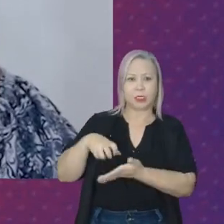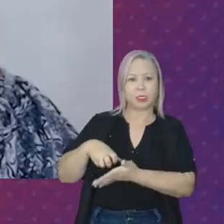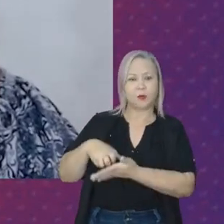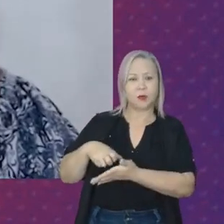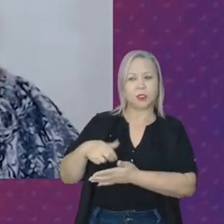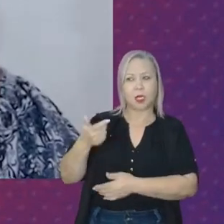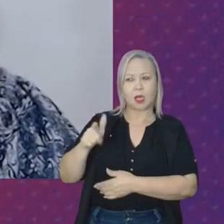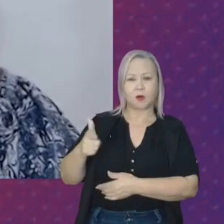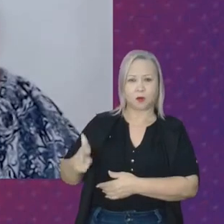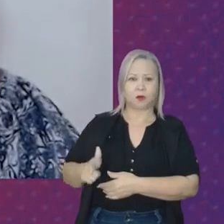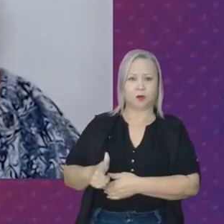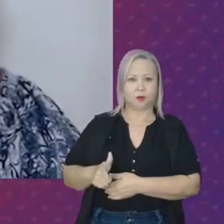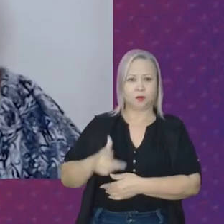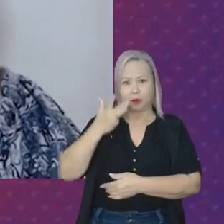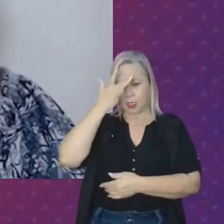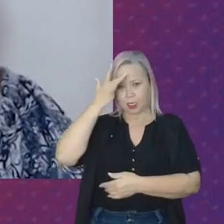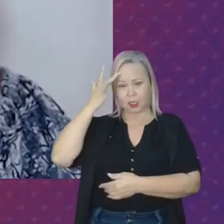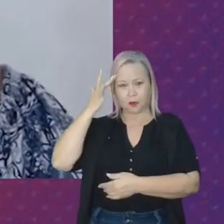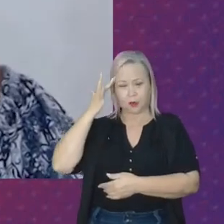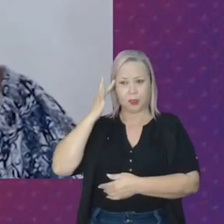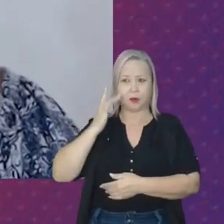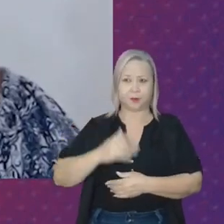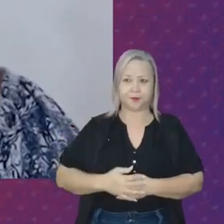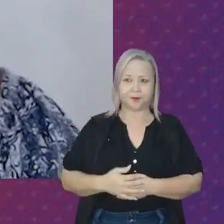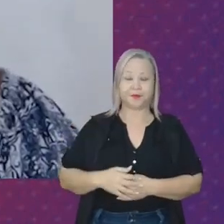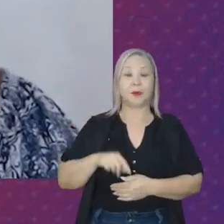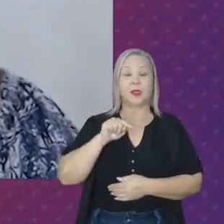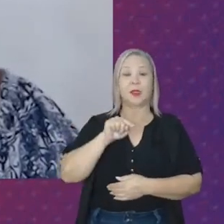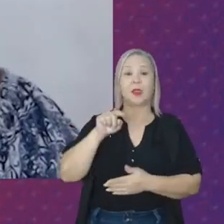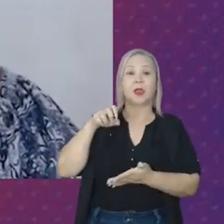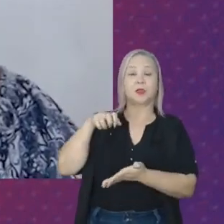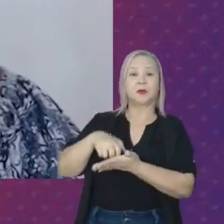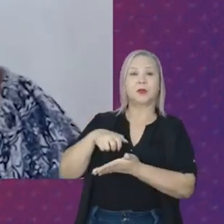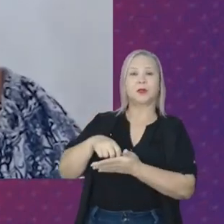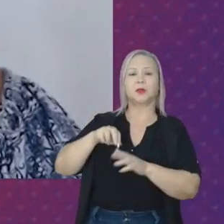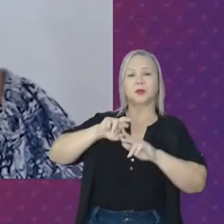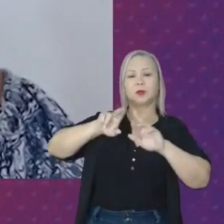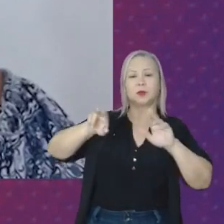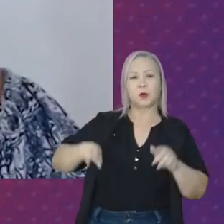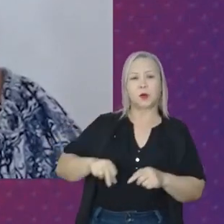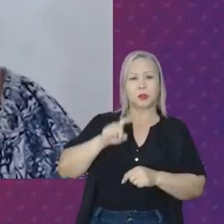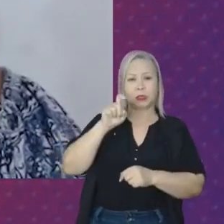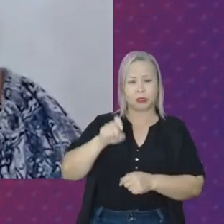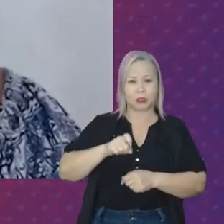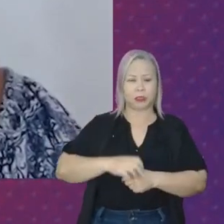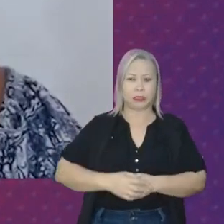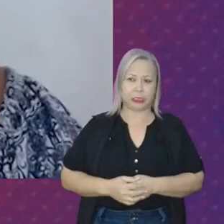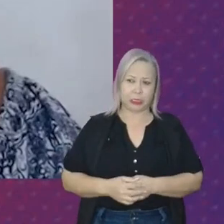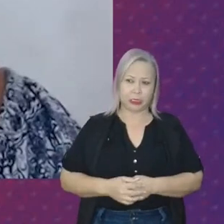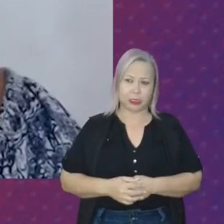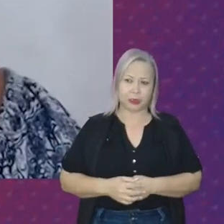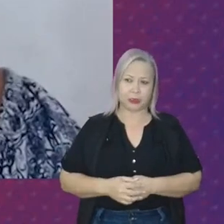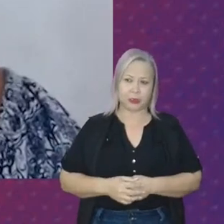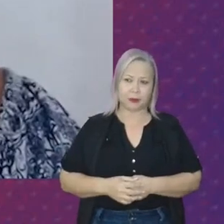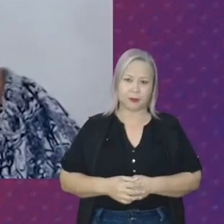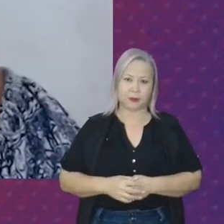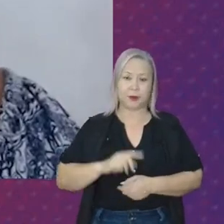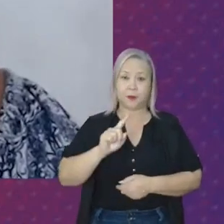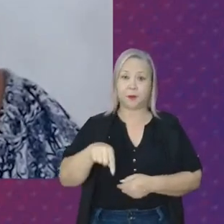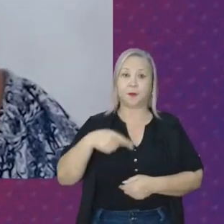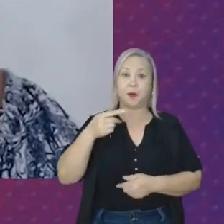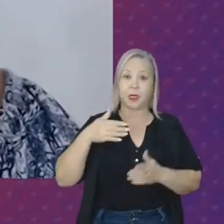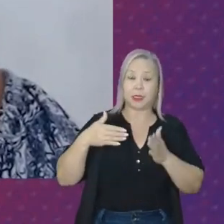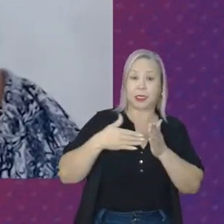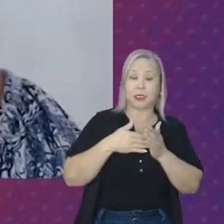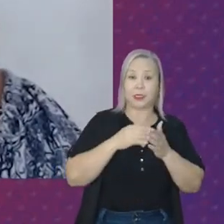e essas punições que sejam de fato para além da restrição